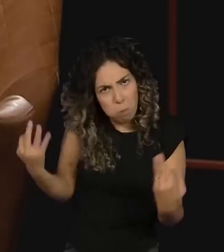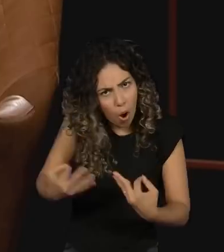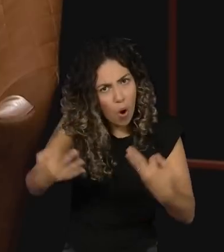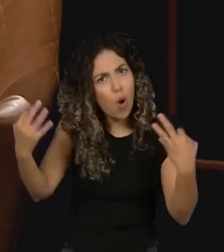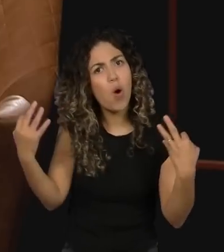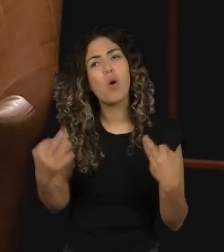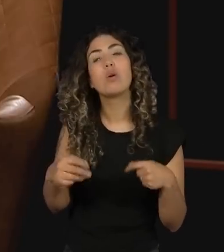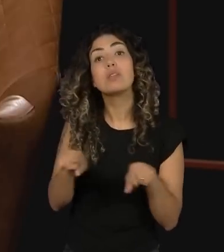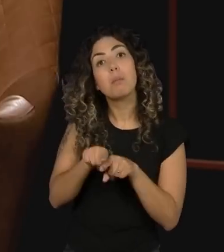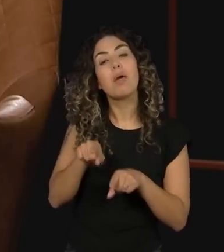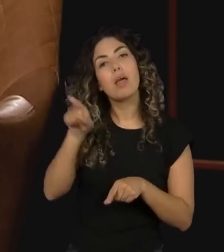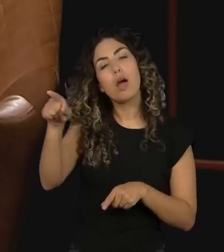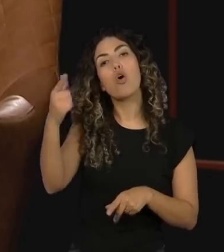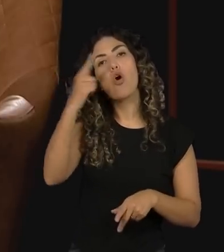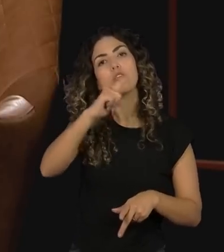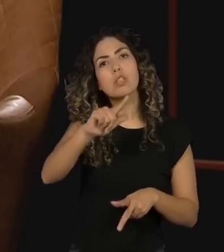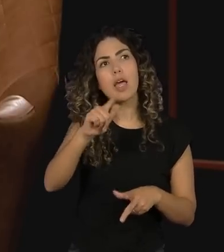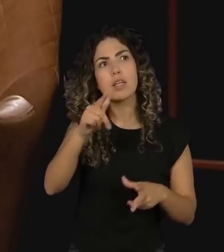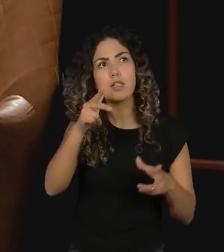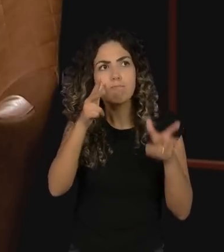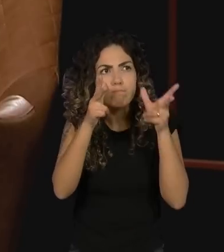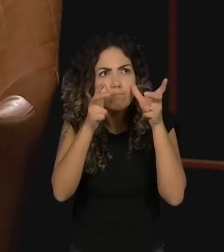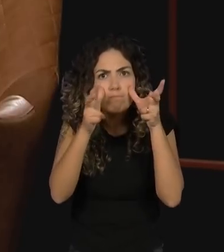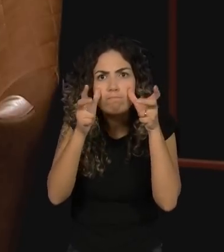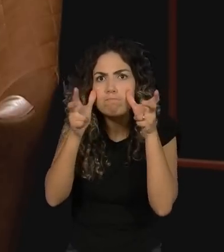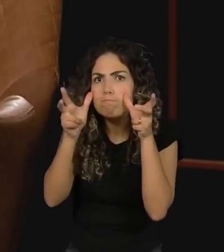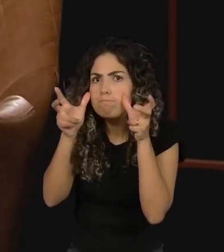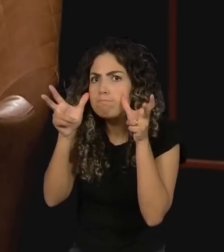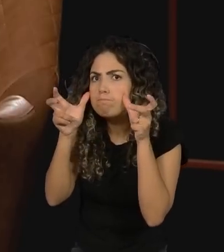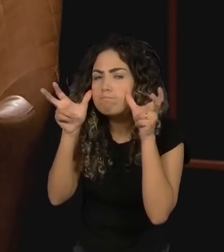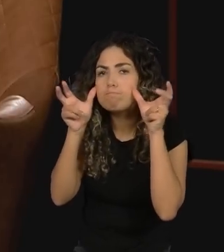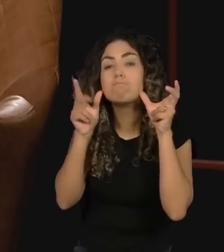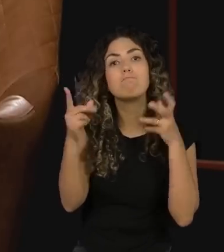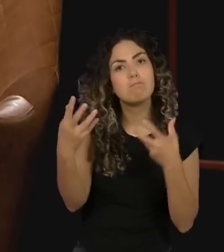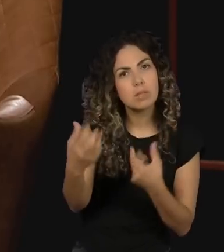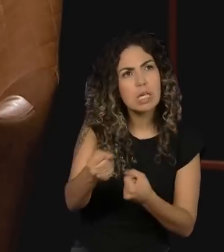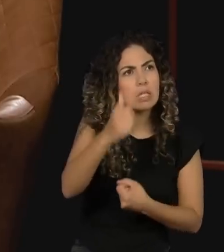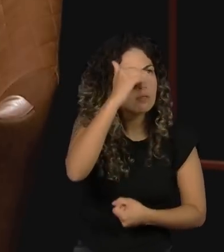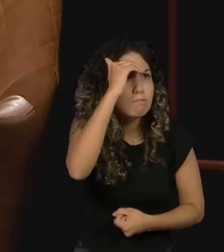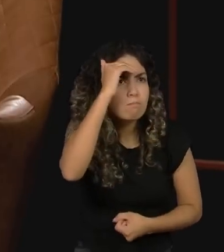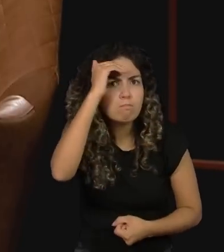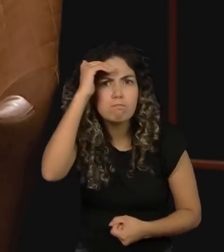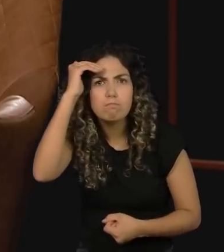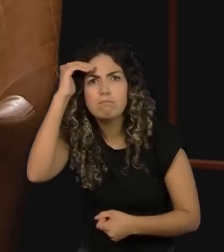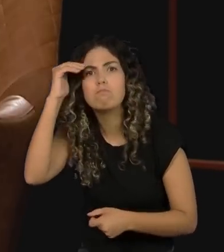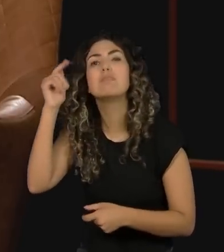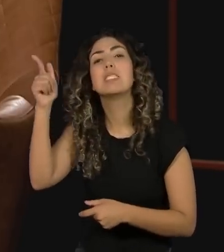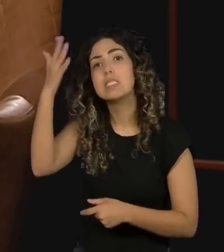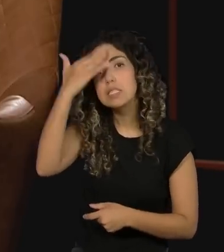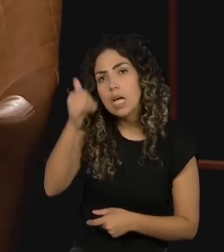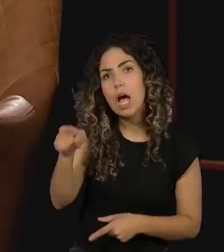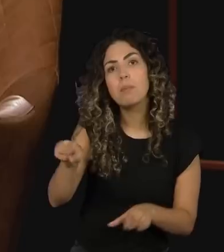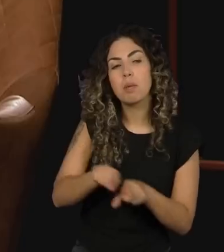tem escuta, ela tem olhar, ela tem escuta, ela tem presença, ela sabe esperar.